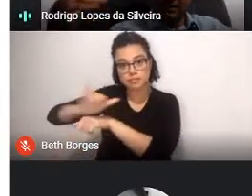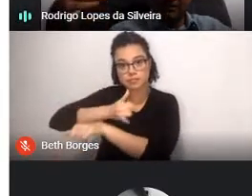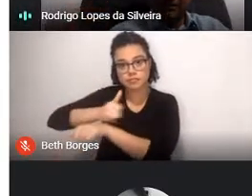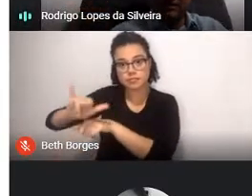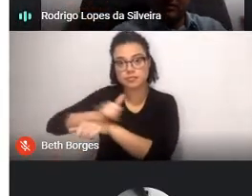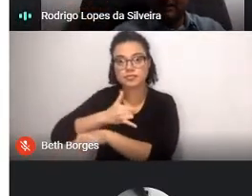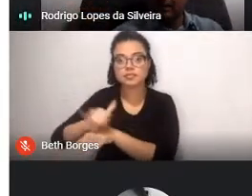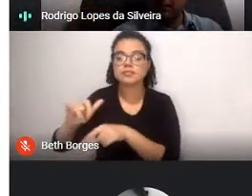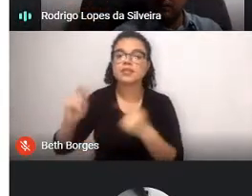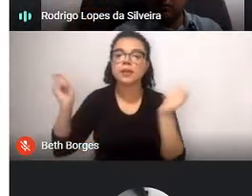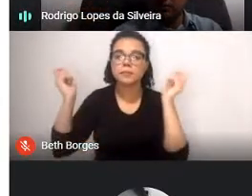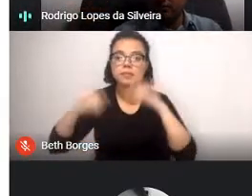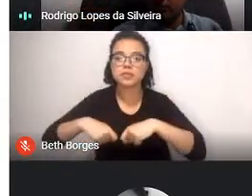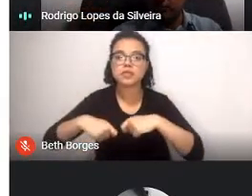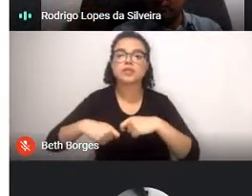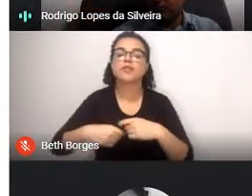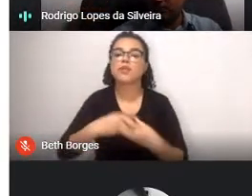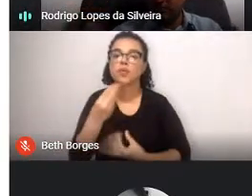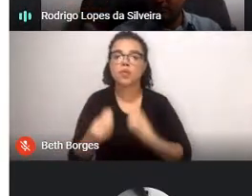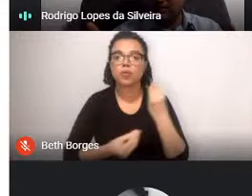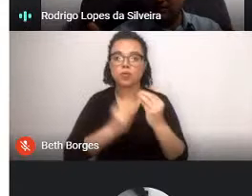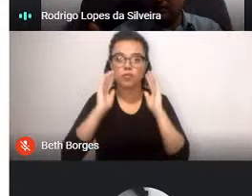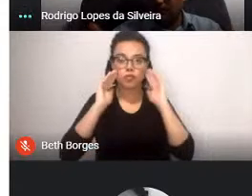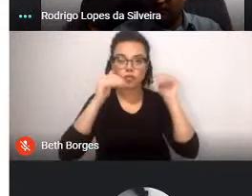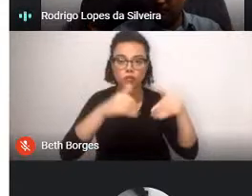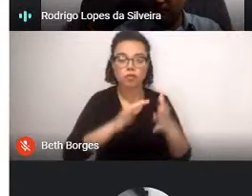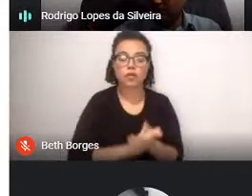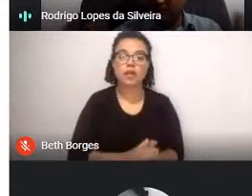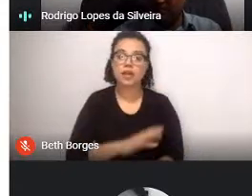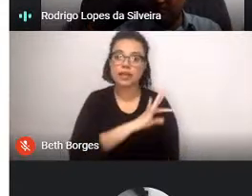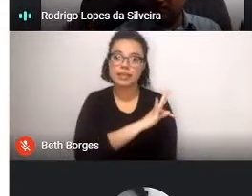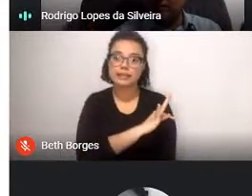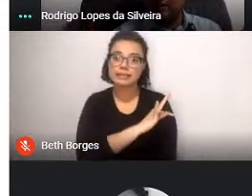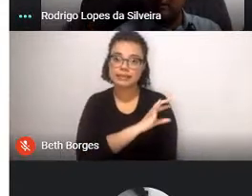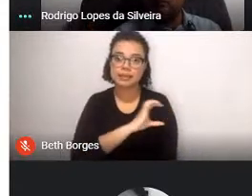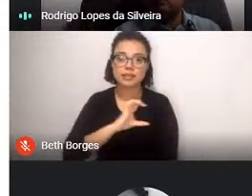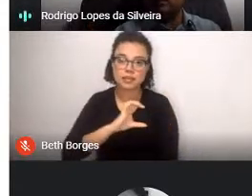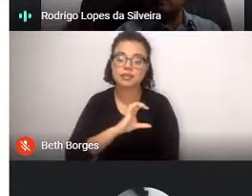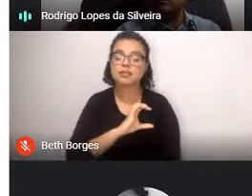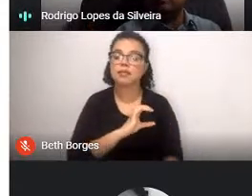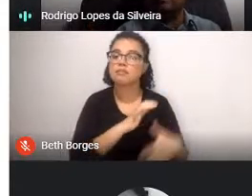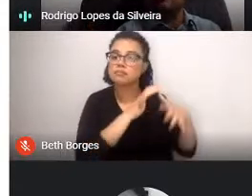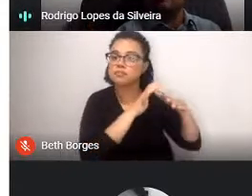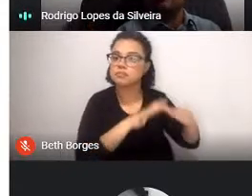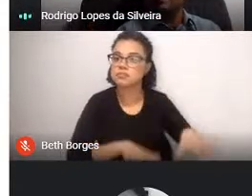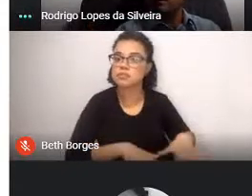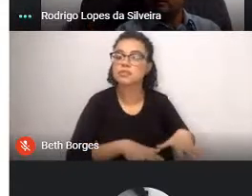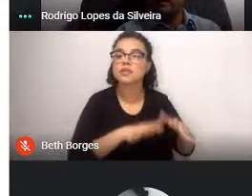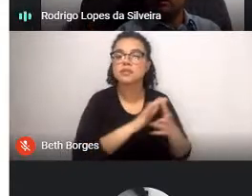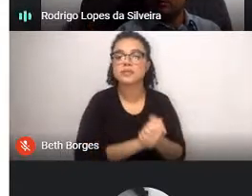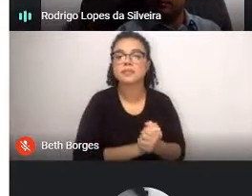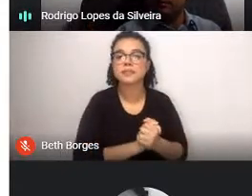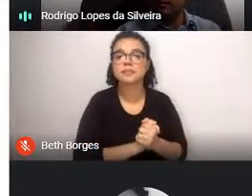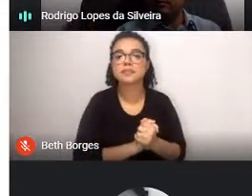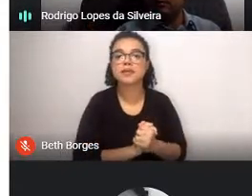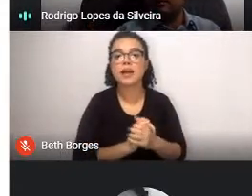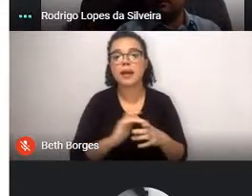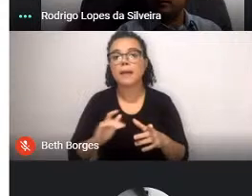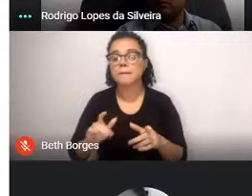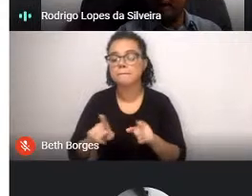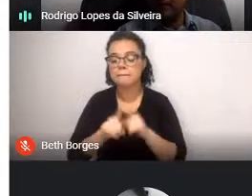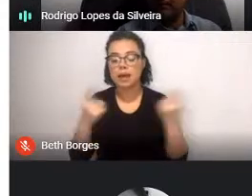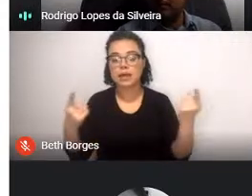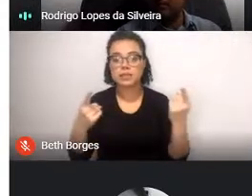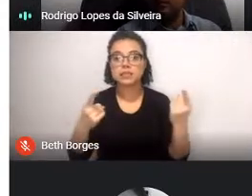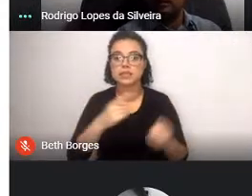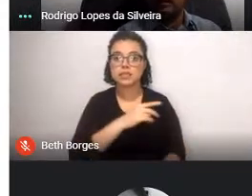trabalhar de uma maneira enfática. A terapia cognitivo comportamental sozinha, por si só, já faz isso, dentro de um trabalho com o terapeuta. Porém, com a hipnose,